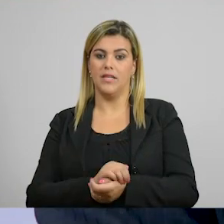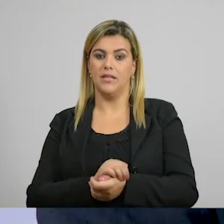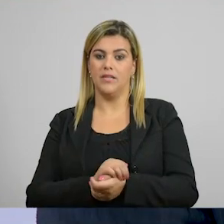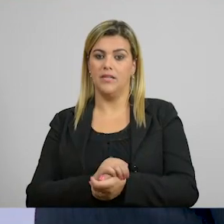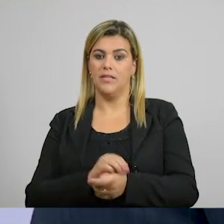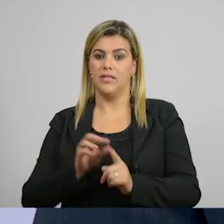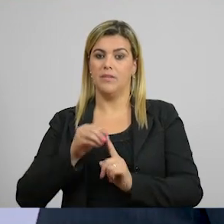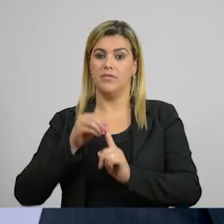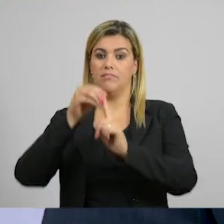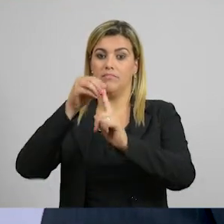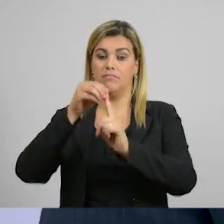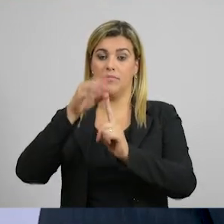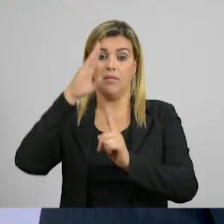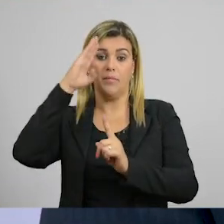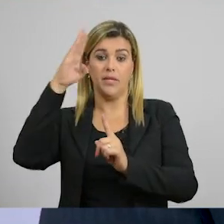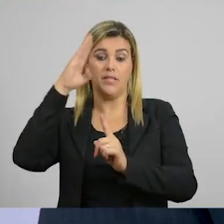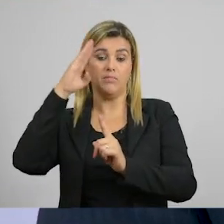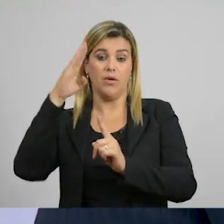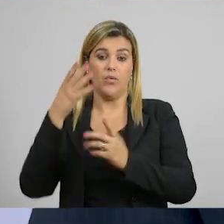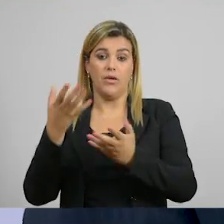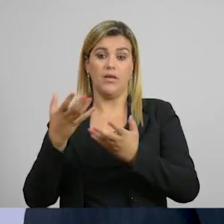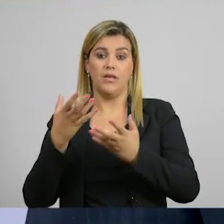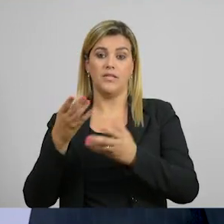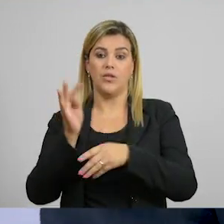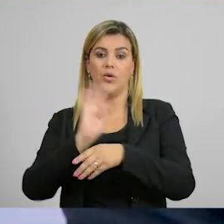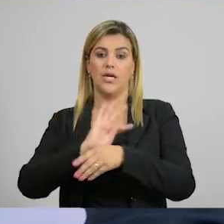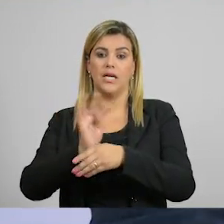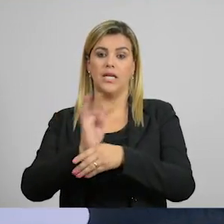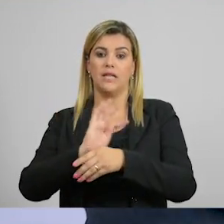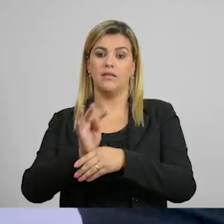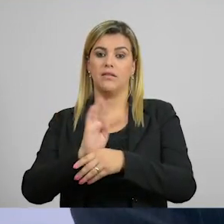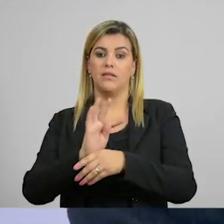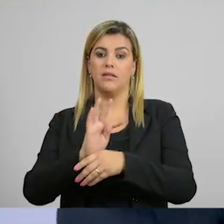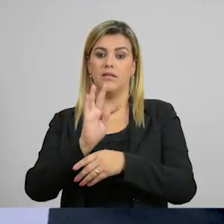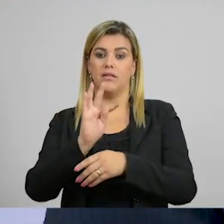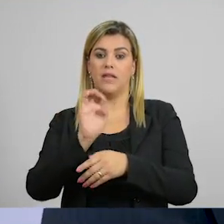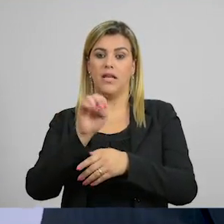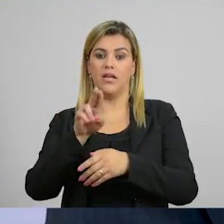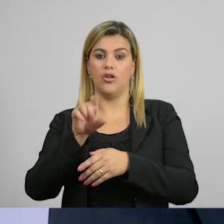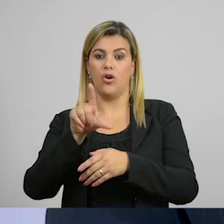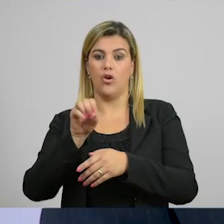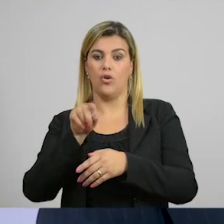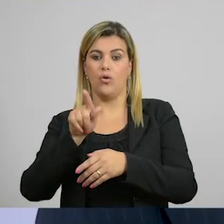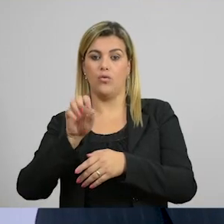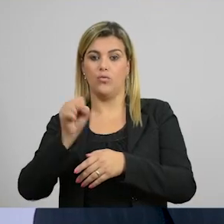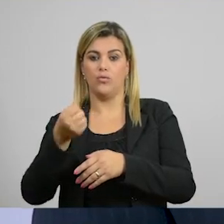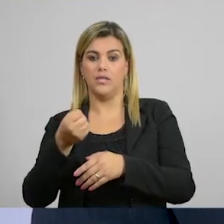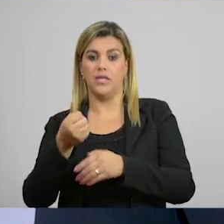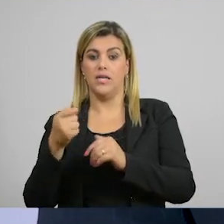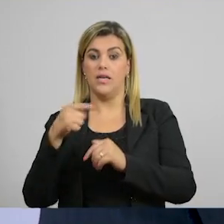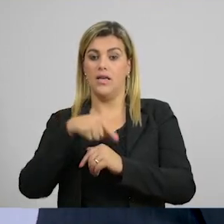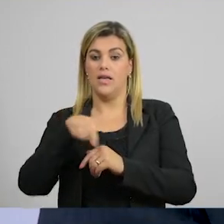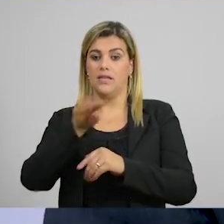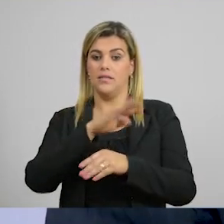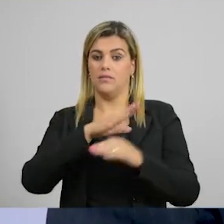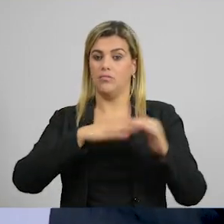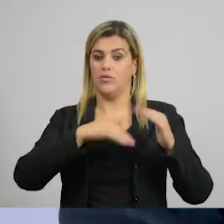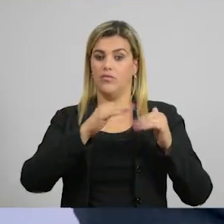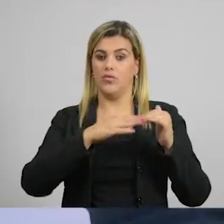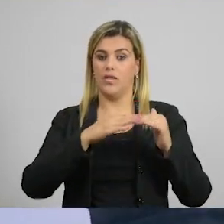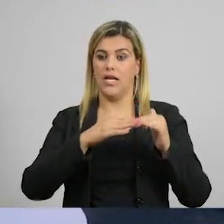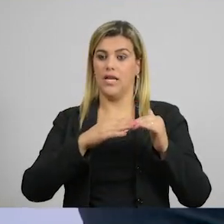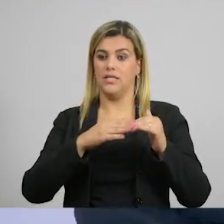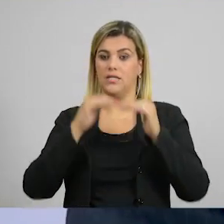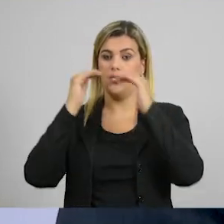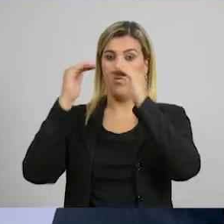predominava, sempre predominou, e eles queriam formar tecnólogos, técnicos, onde eles obedeceriam